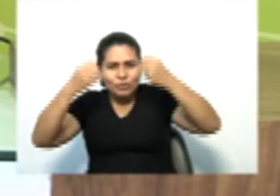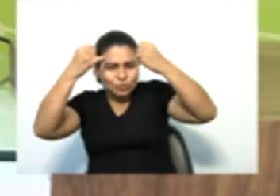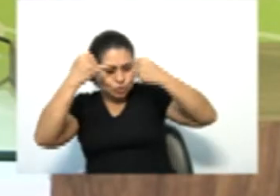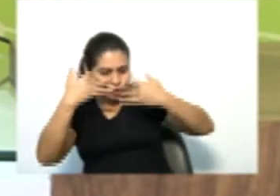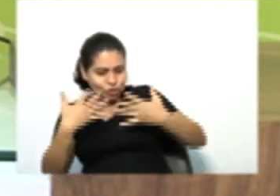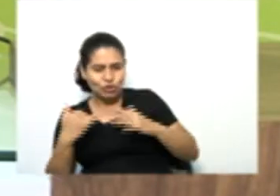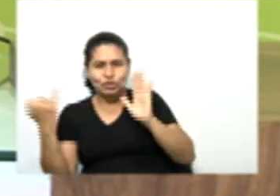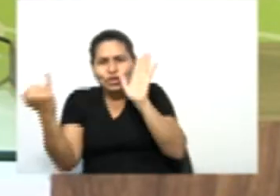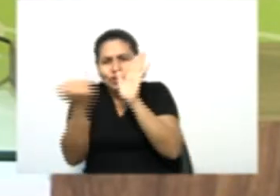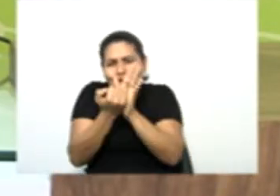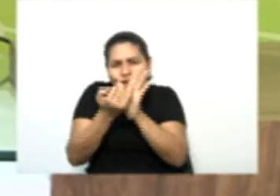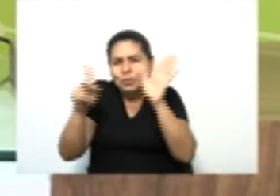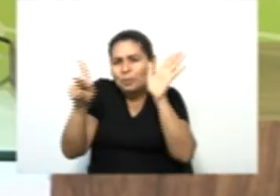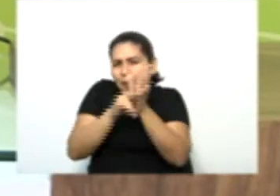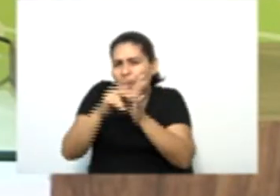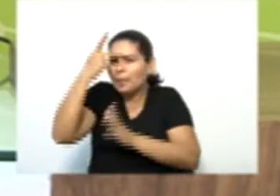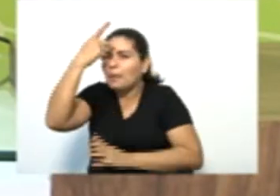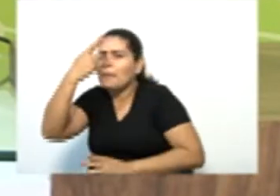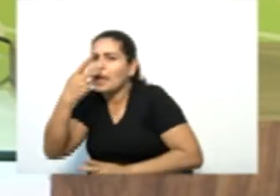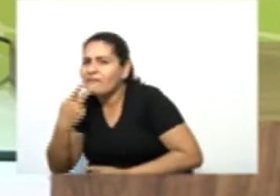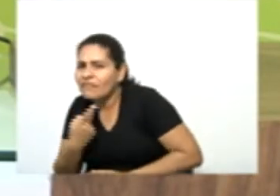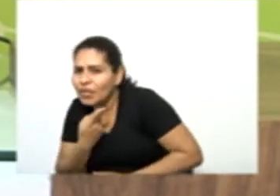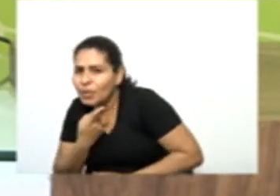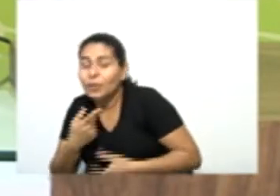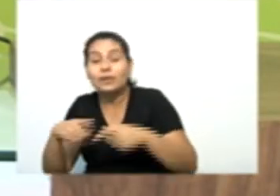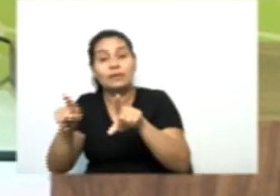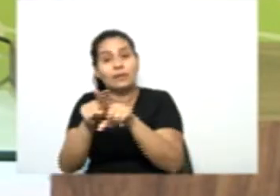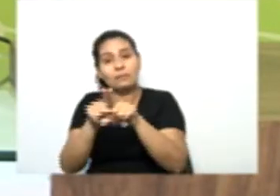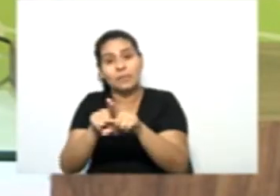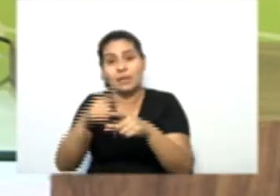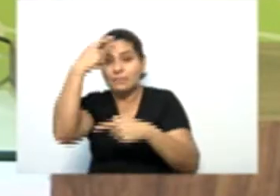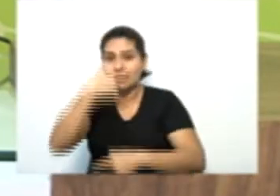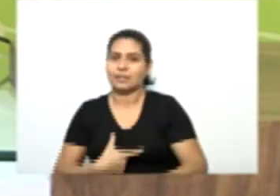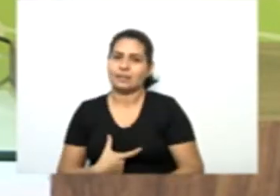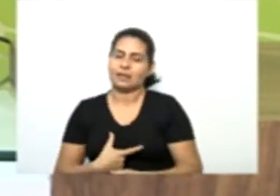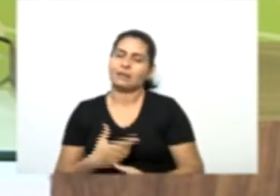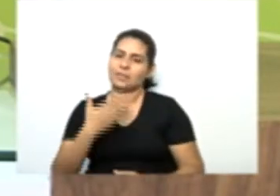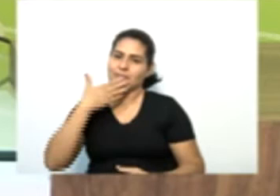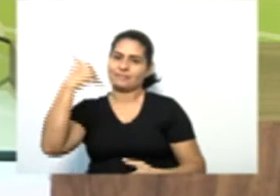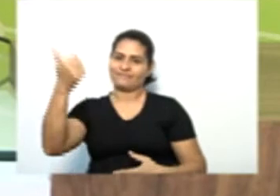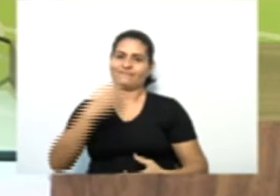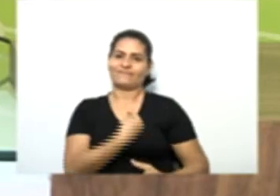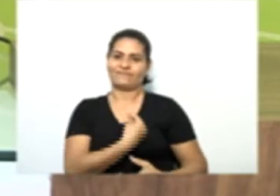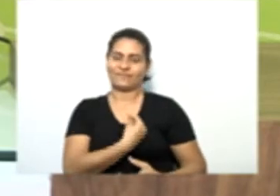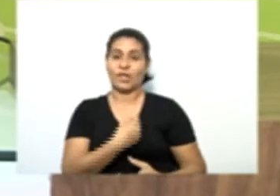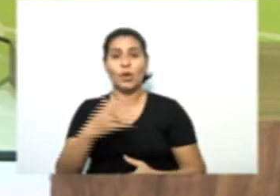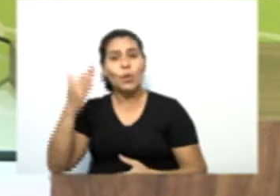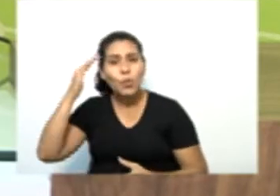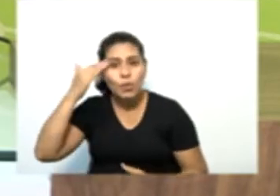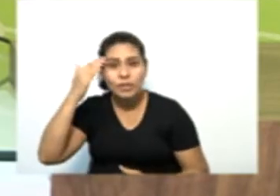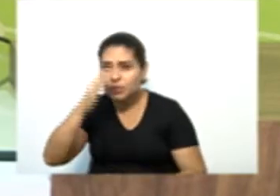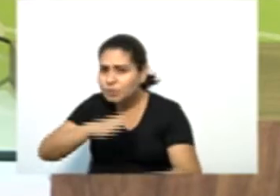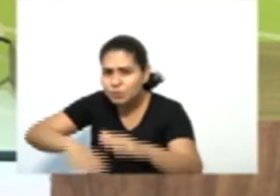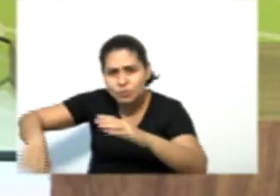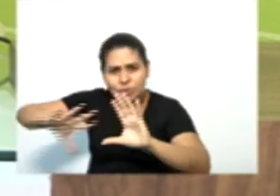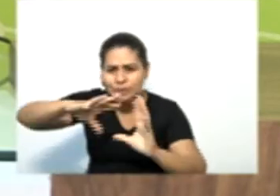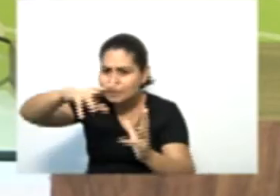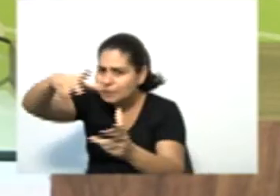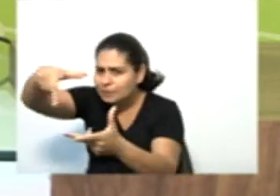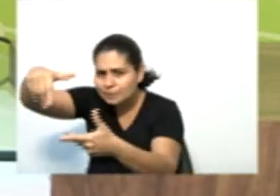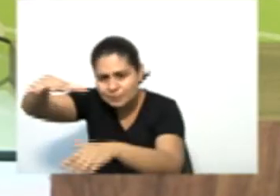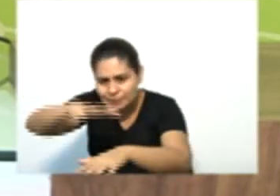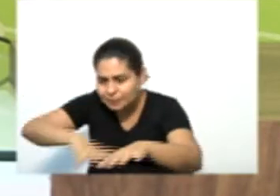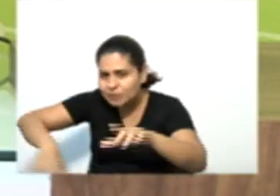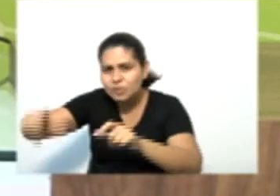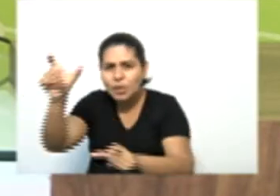nossos sentimentos, a nossa personalidade, faz com que a gente consiga conviver melhor, entender melhor as pessoas que estão ao nosso redor